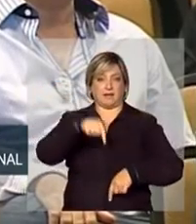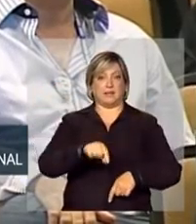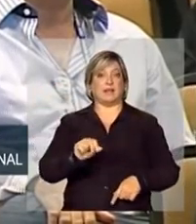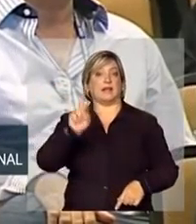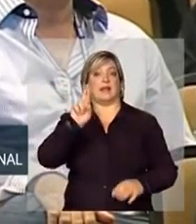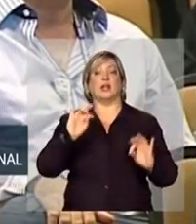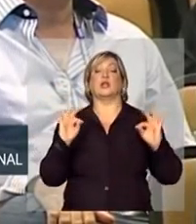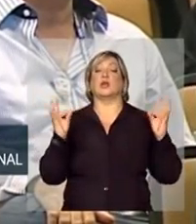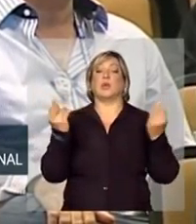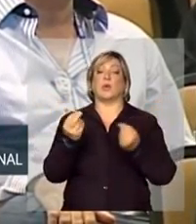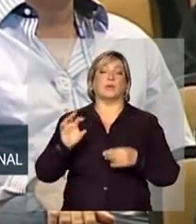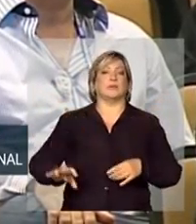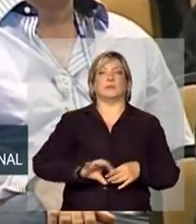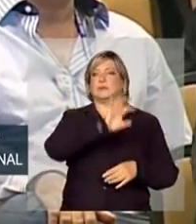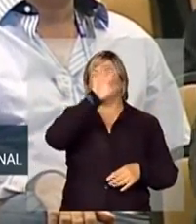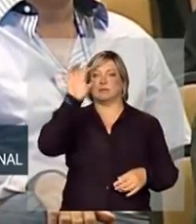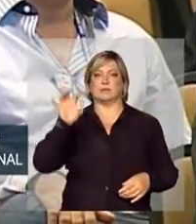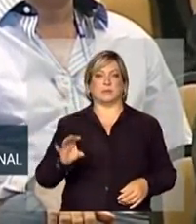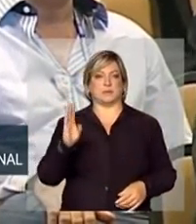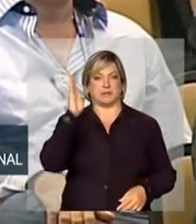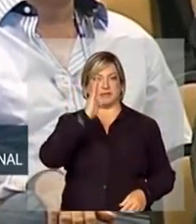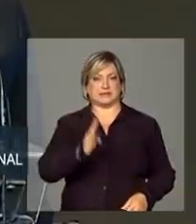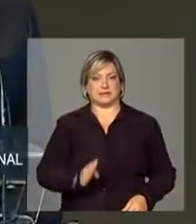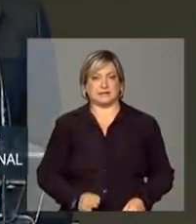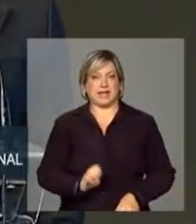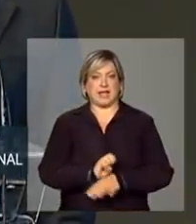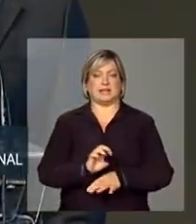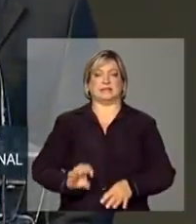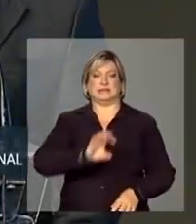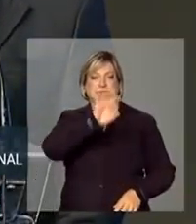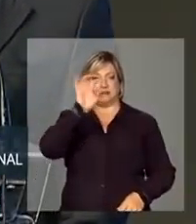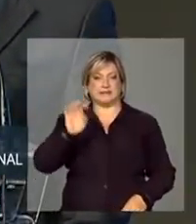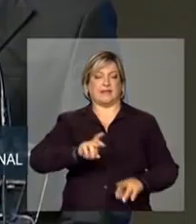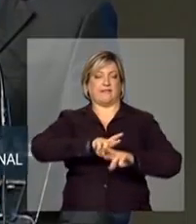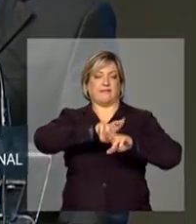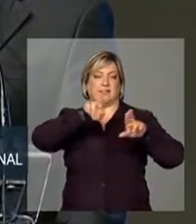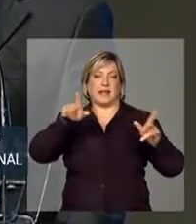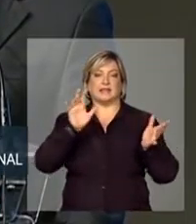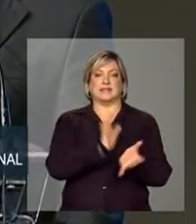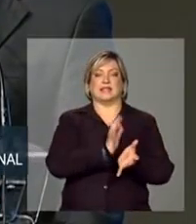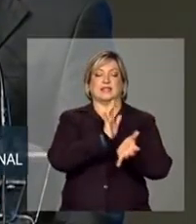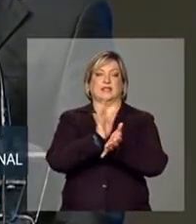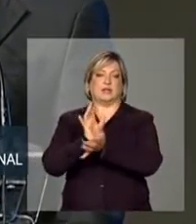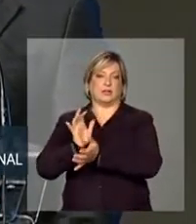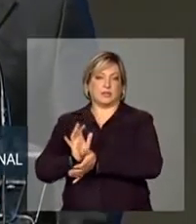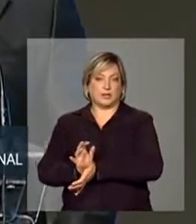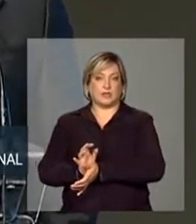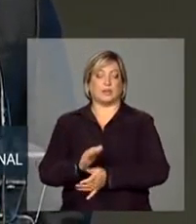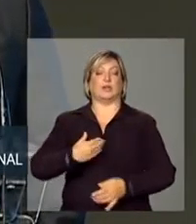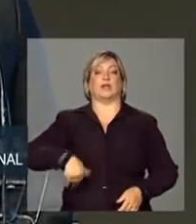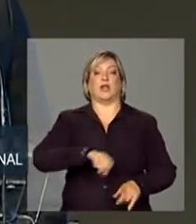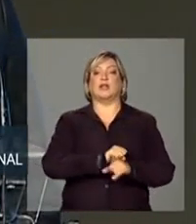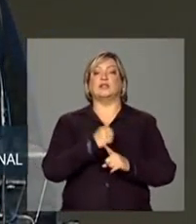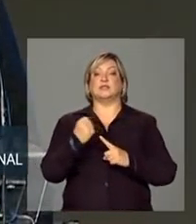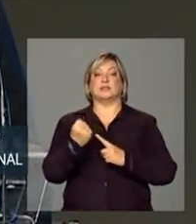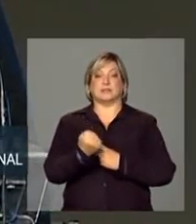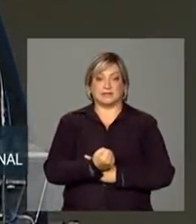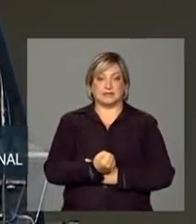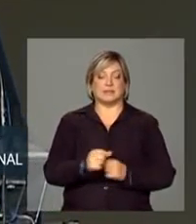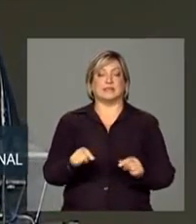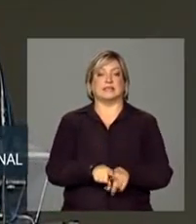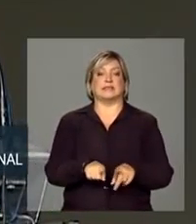443 delegados que vieram de cada canto desse imenso país,